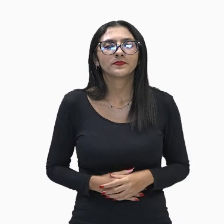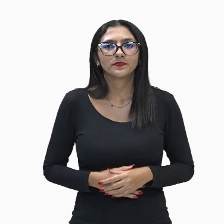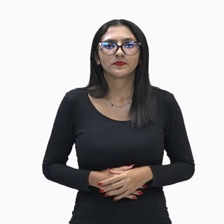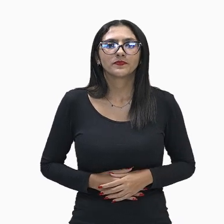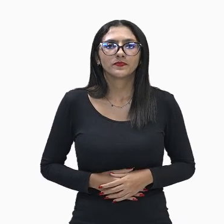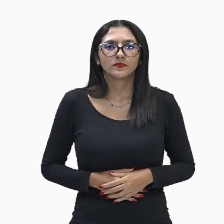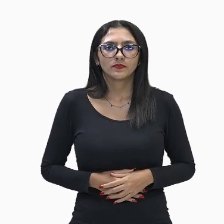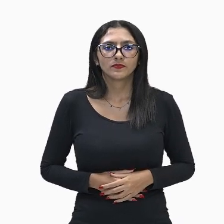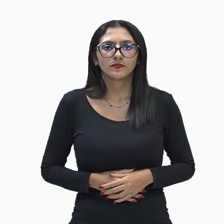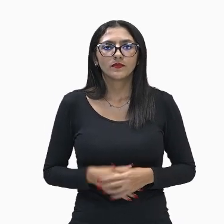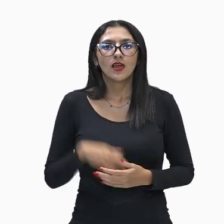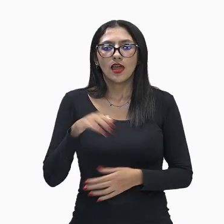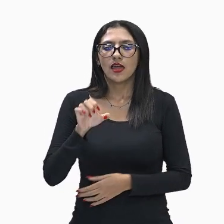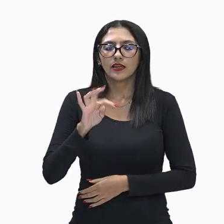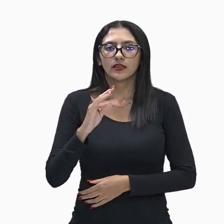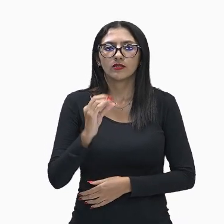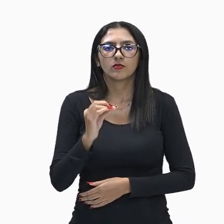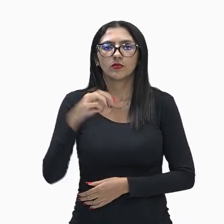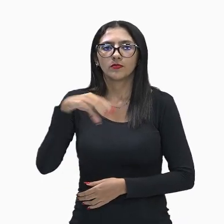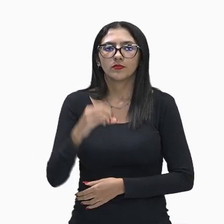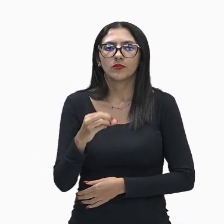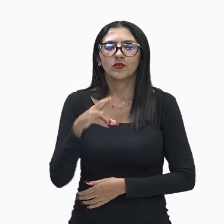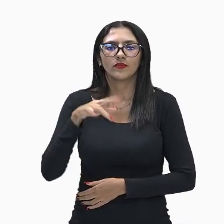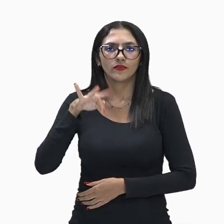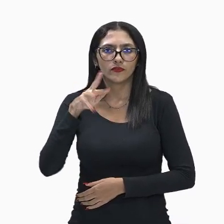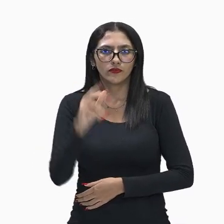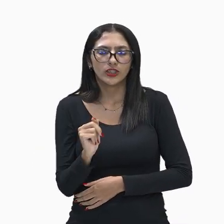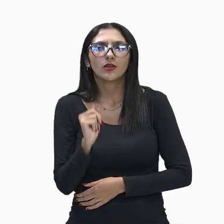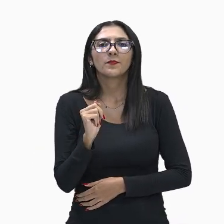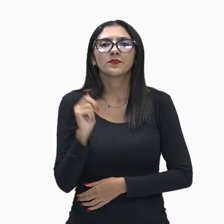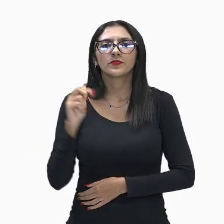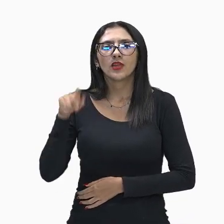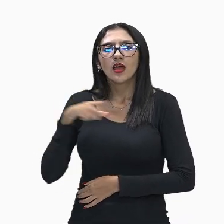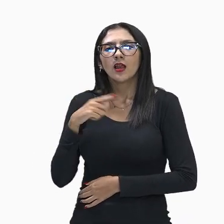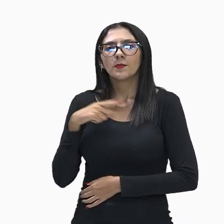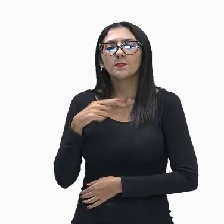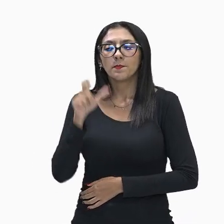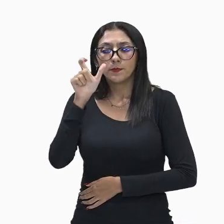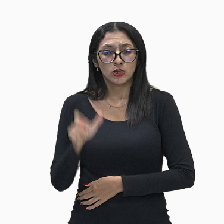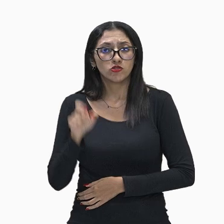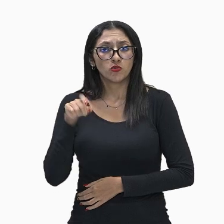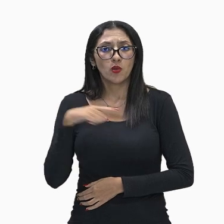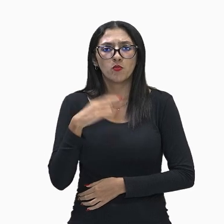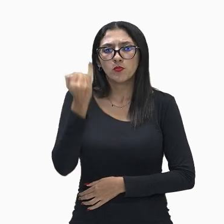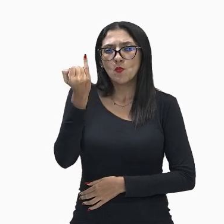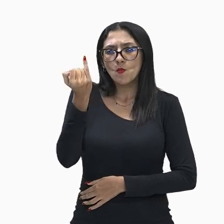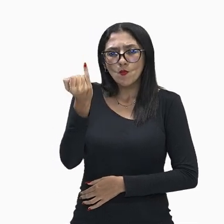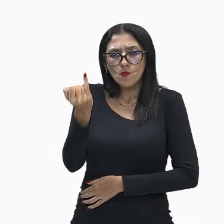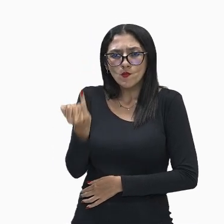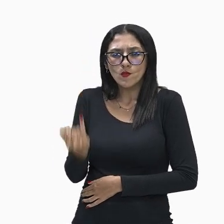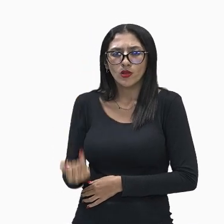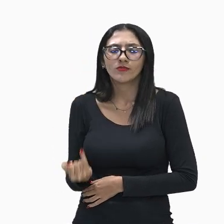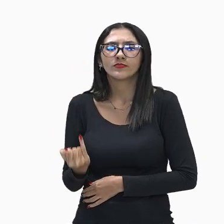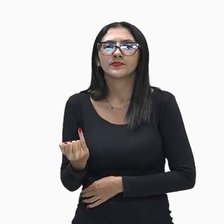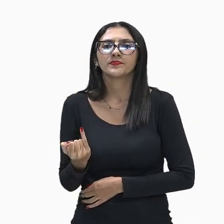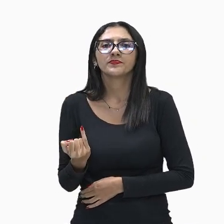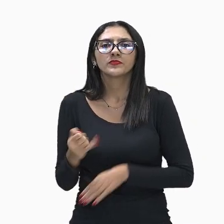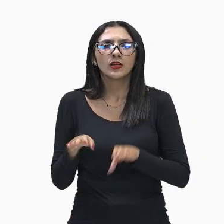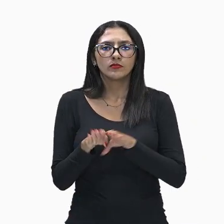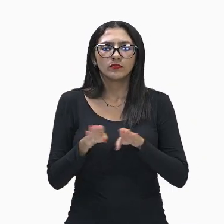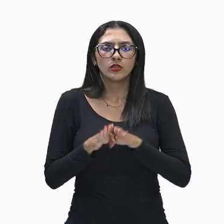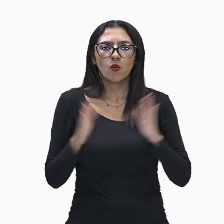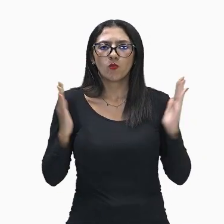a ectomorfia ã o indivíduo tem o corpo mais magro os membros o perdão os